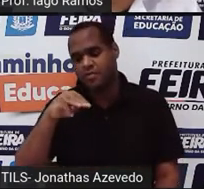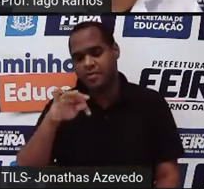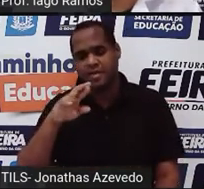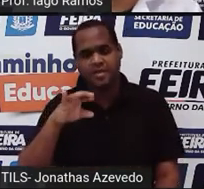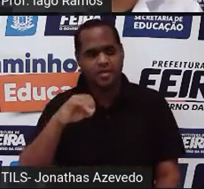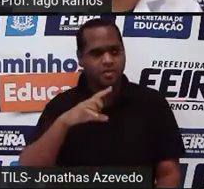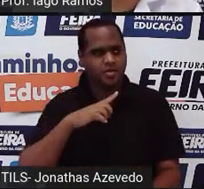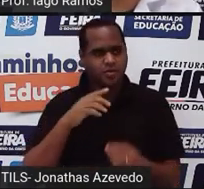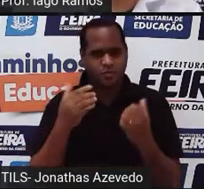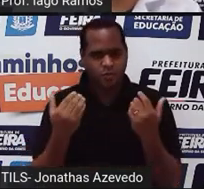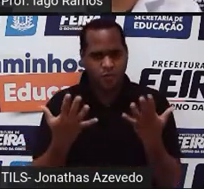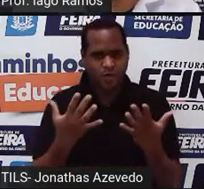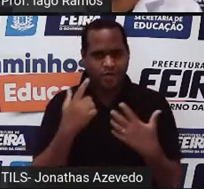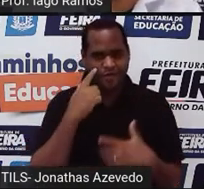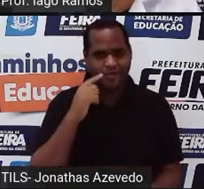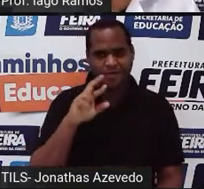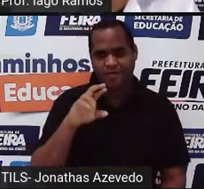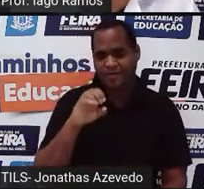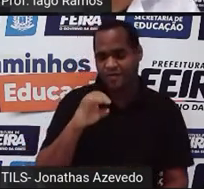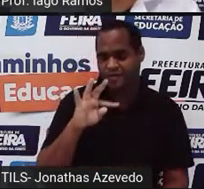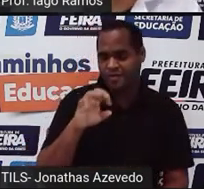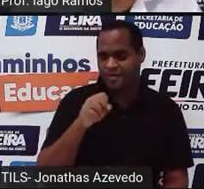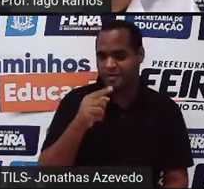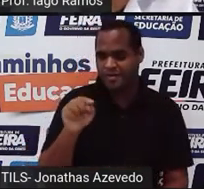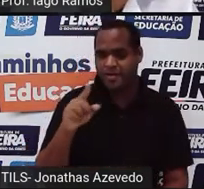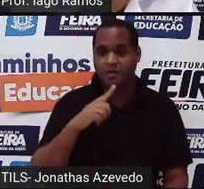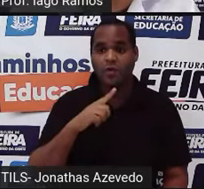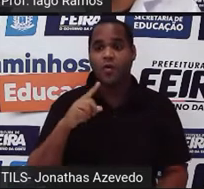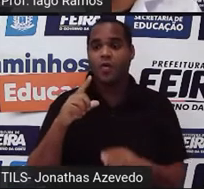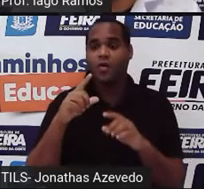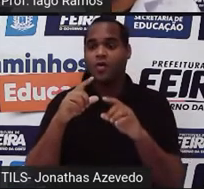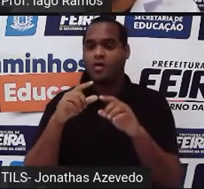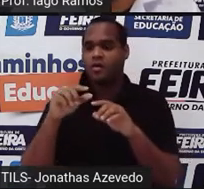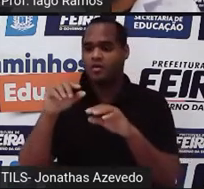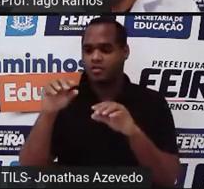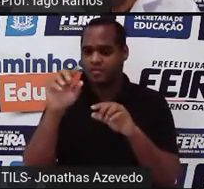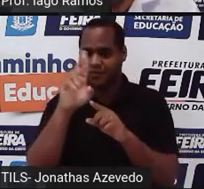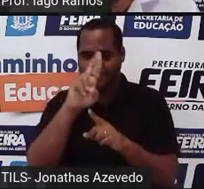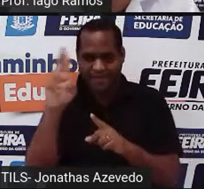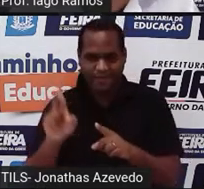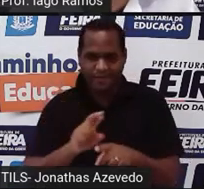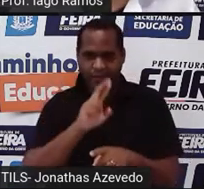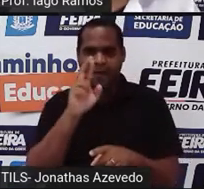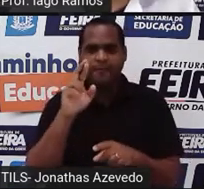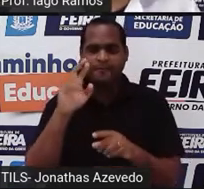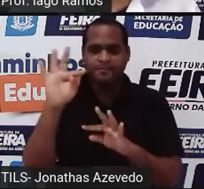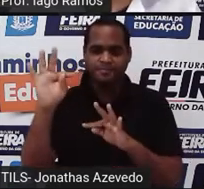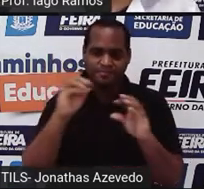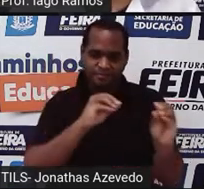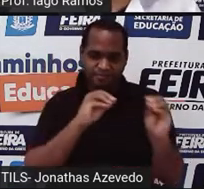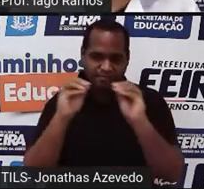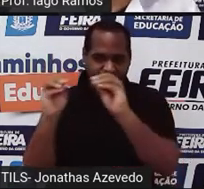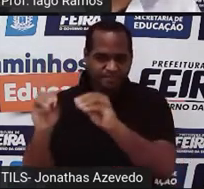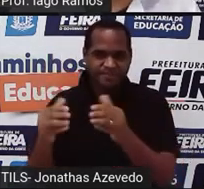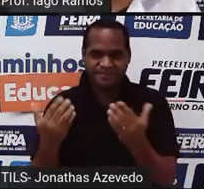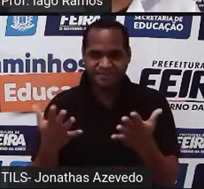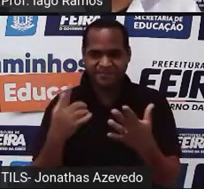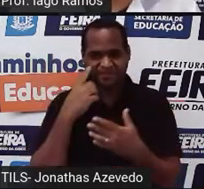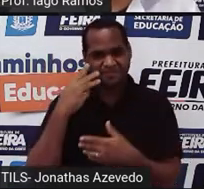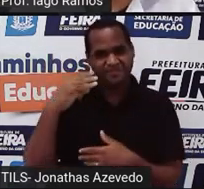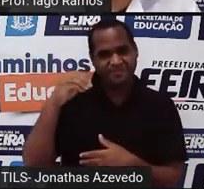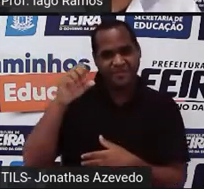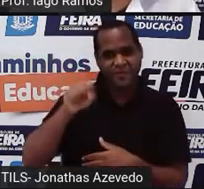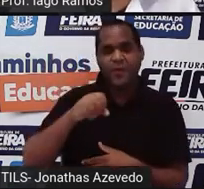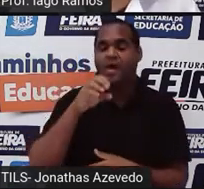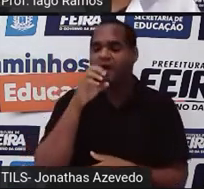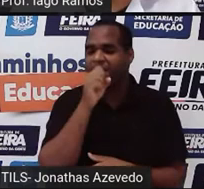aí? Rotação ou translação? Próxima tela, 30